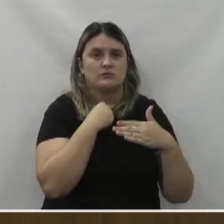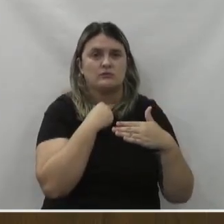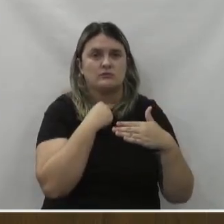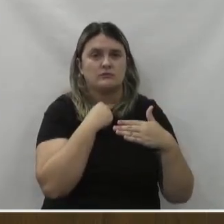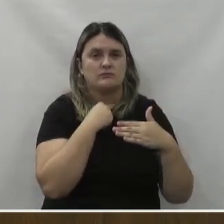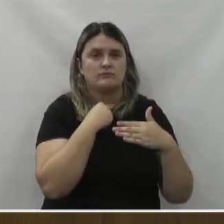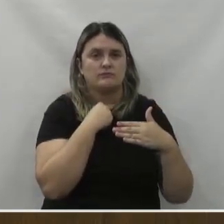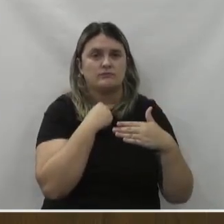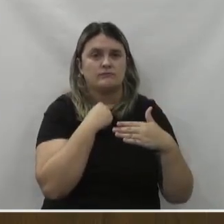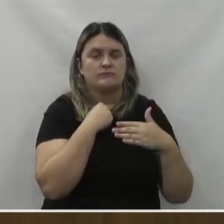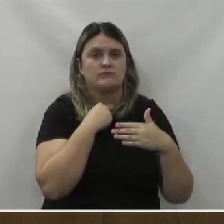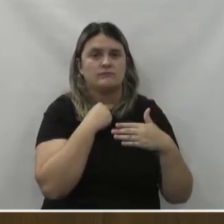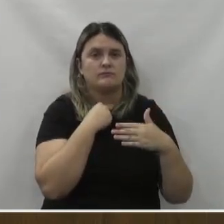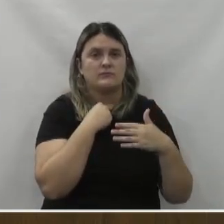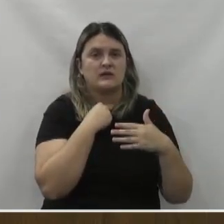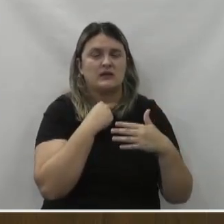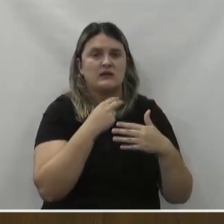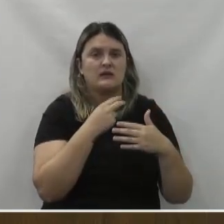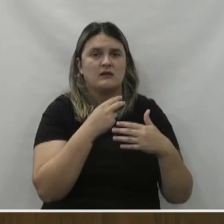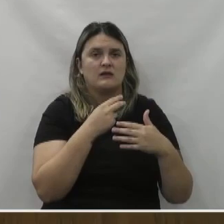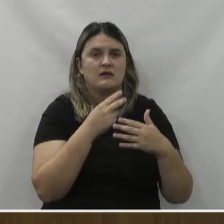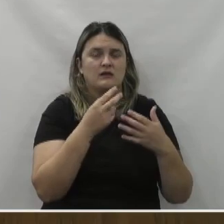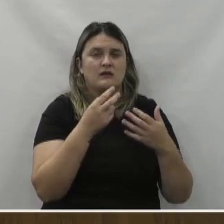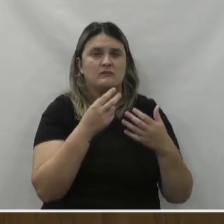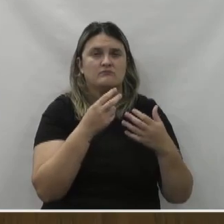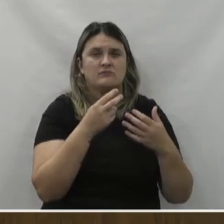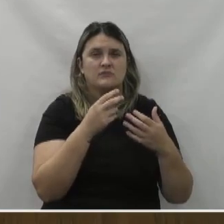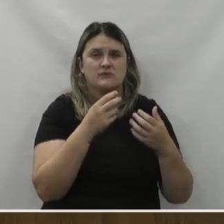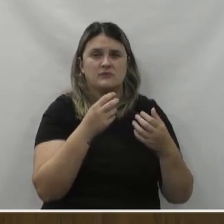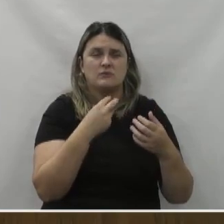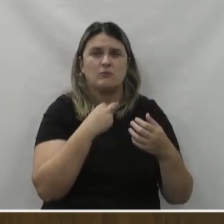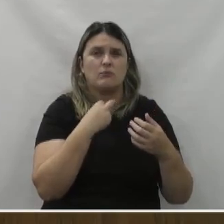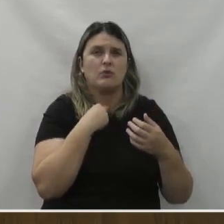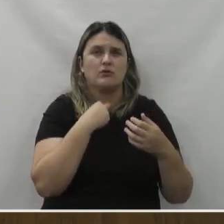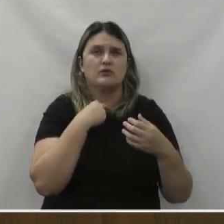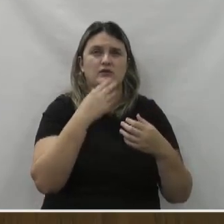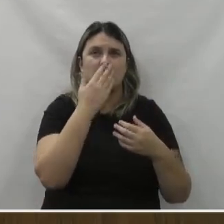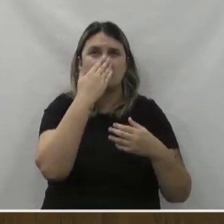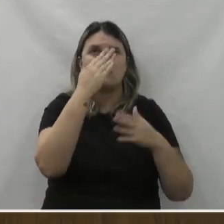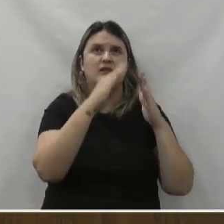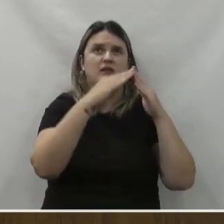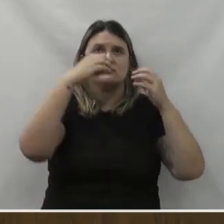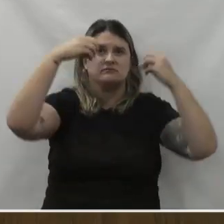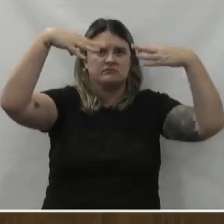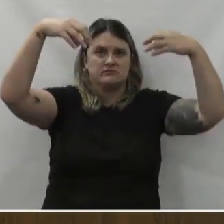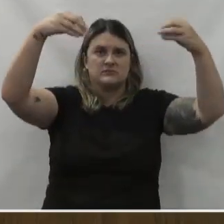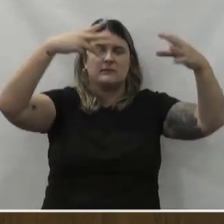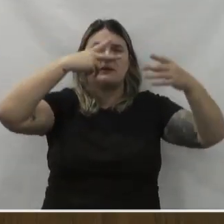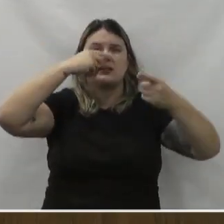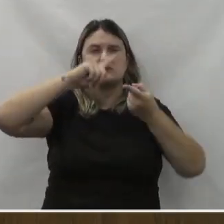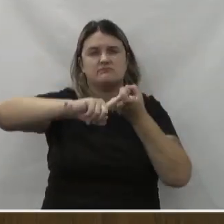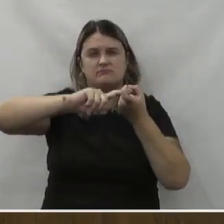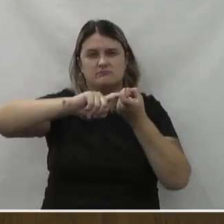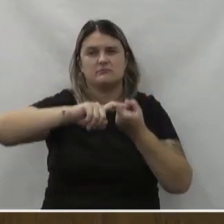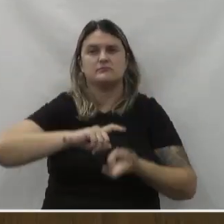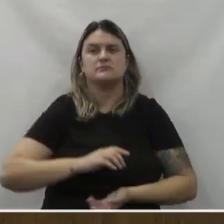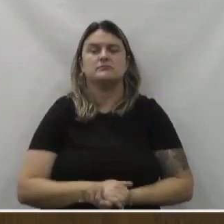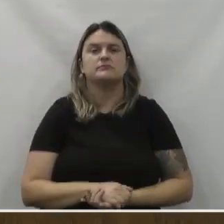no caso a cidade não poderia estar recebendo a iluminação de fato, porque estava aí, né, essa trava, vamos se dizer assim, tá?